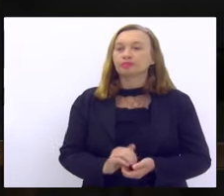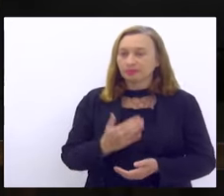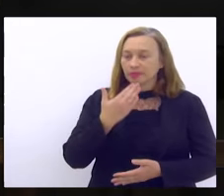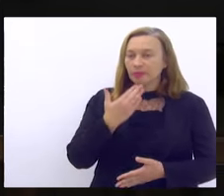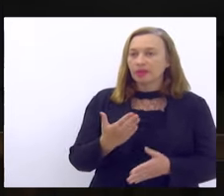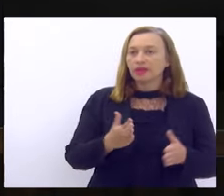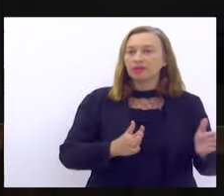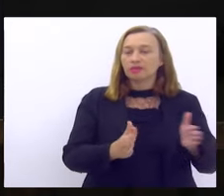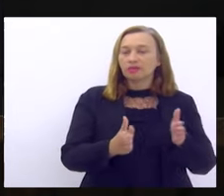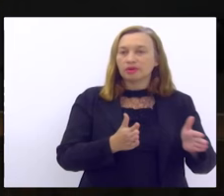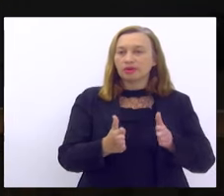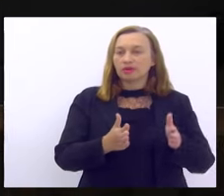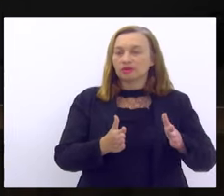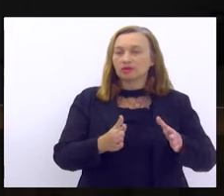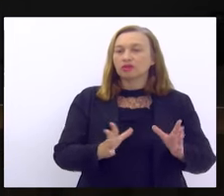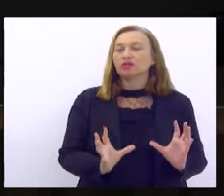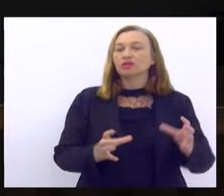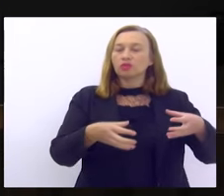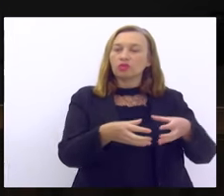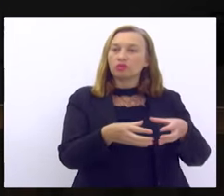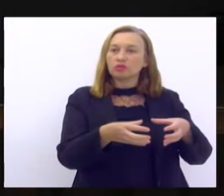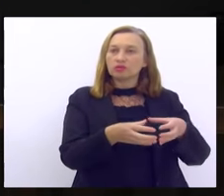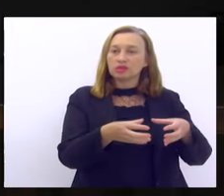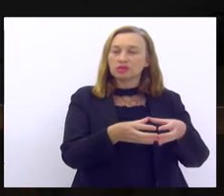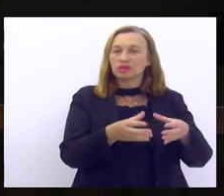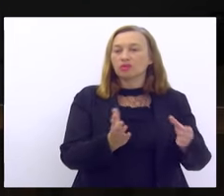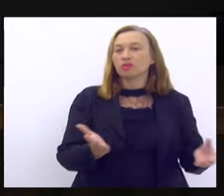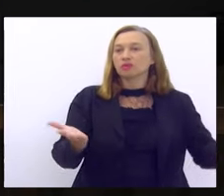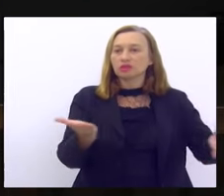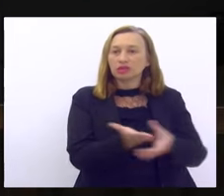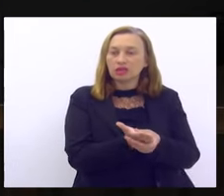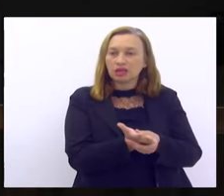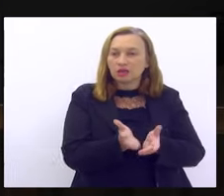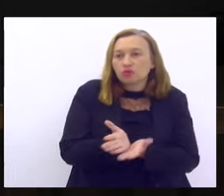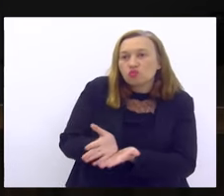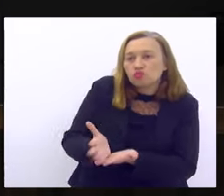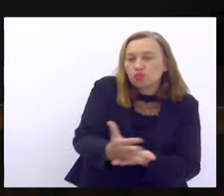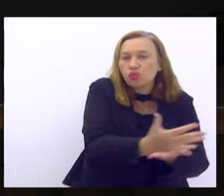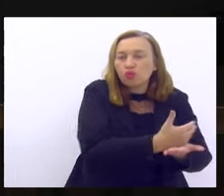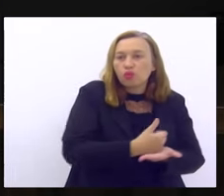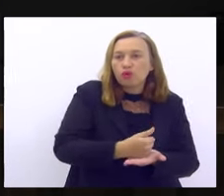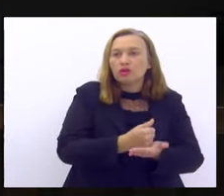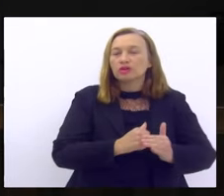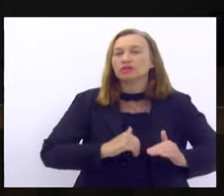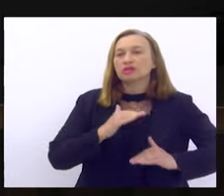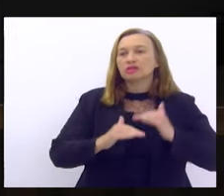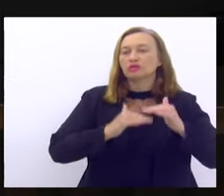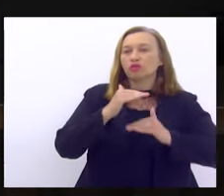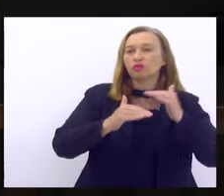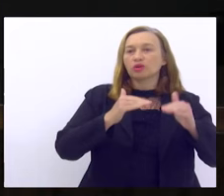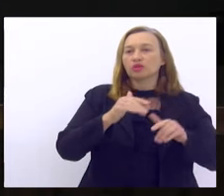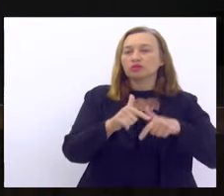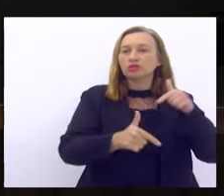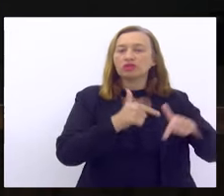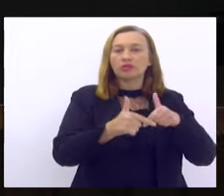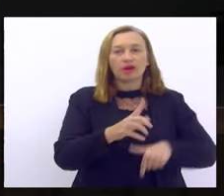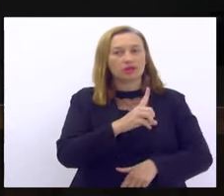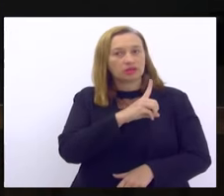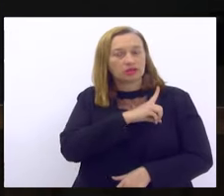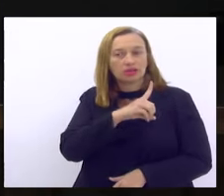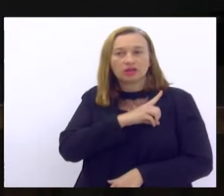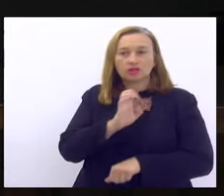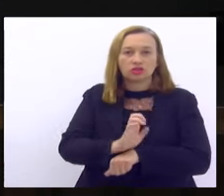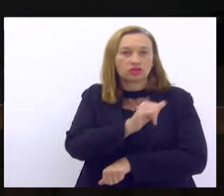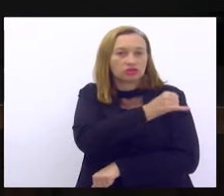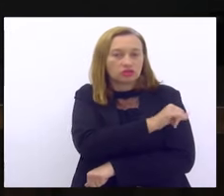do prazo de funcionamento da Comissão Parlamentar de Inquérito, destinada a apurar o desempenho dos serviços delegados do Estado do